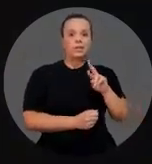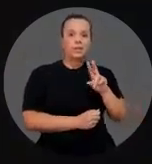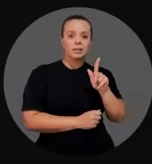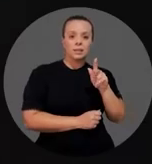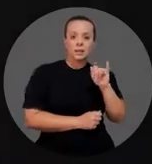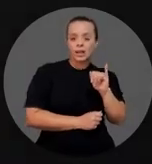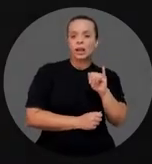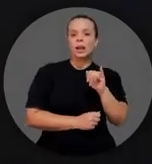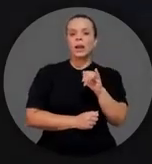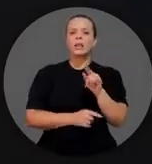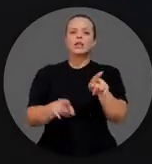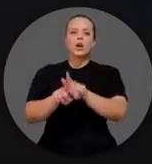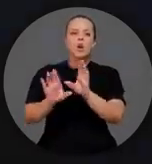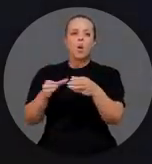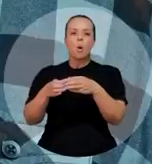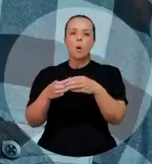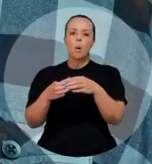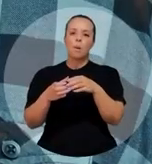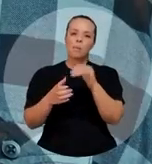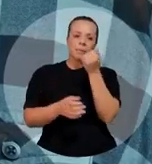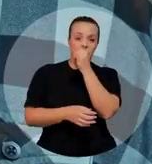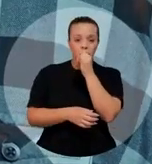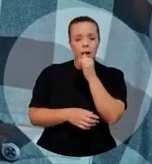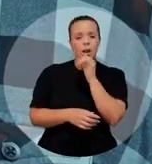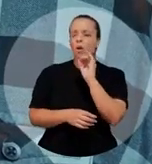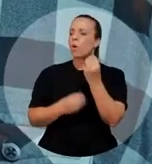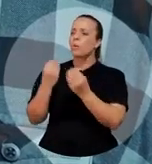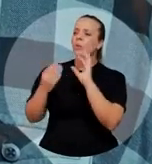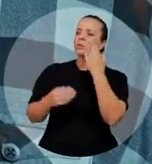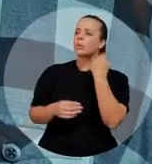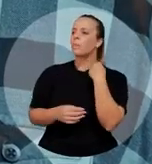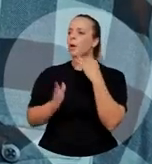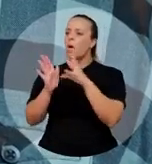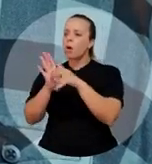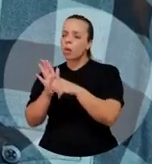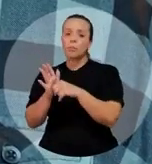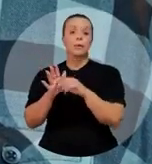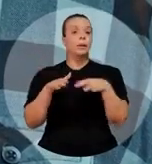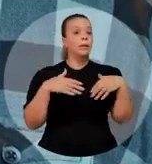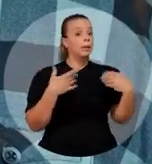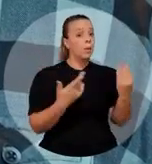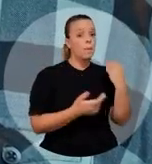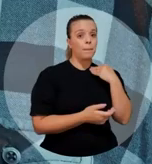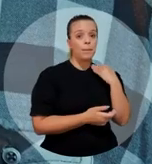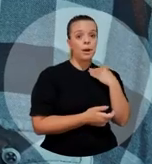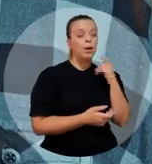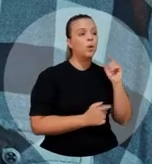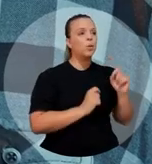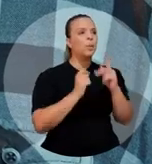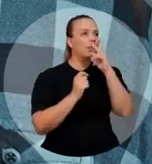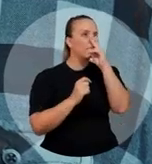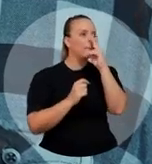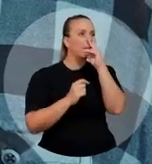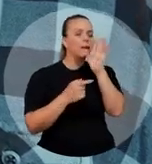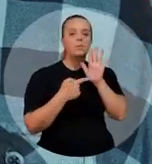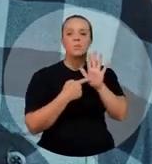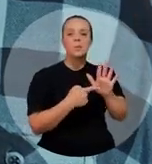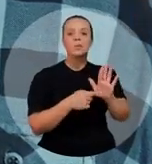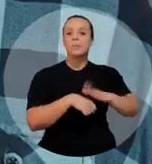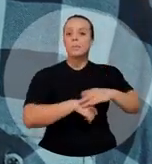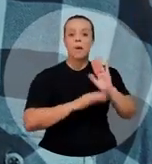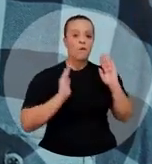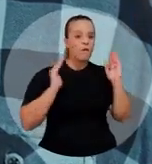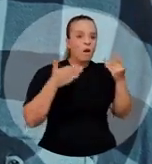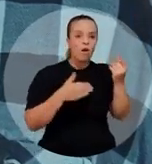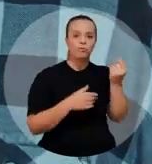italianas. E o roubo de banco? O banco, ao meu ver, sempre representa o que mais